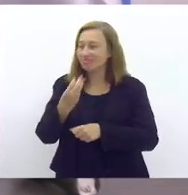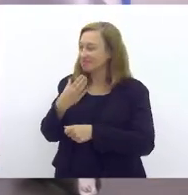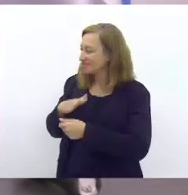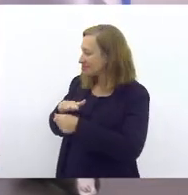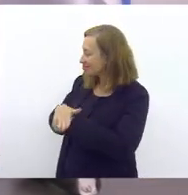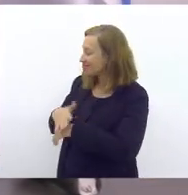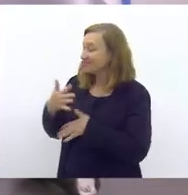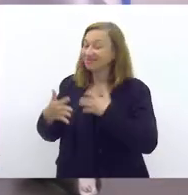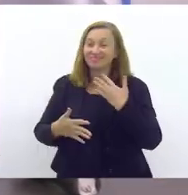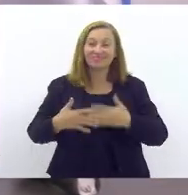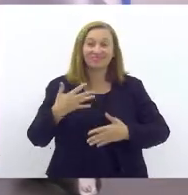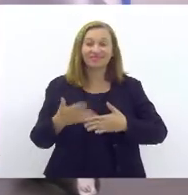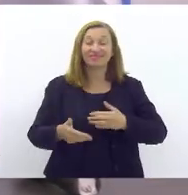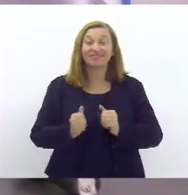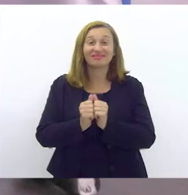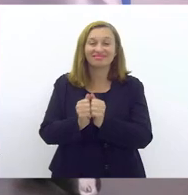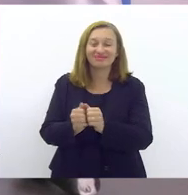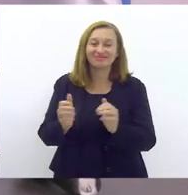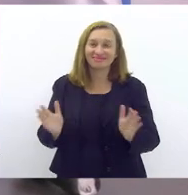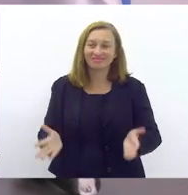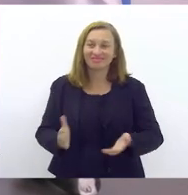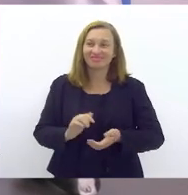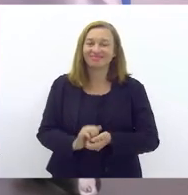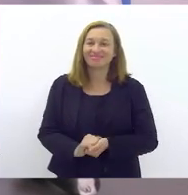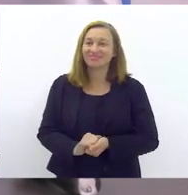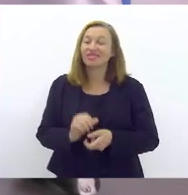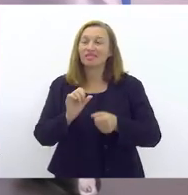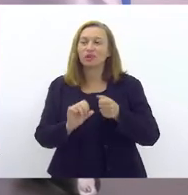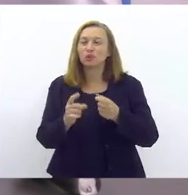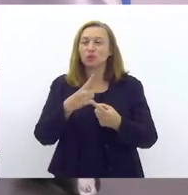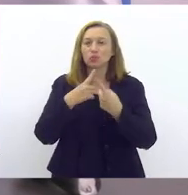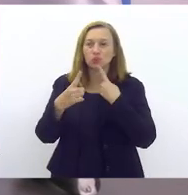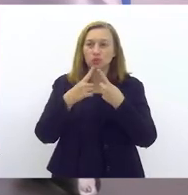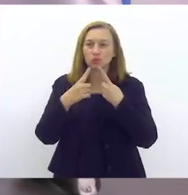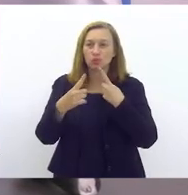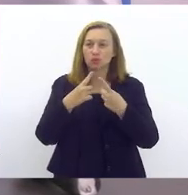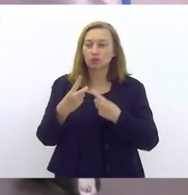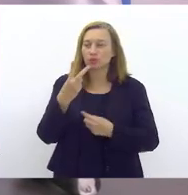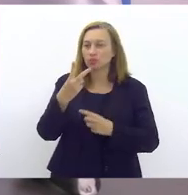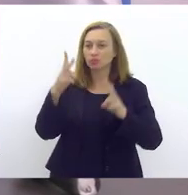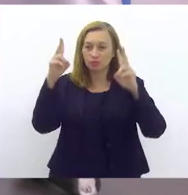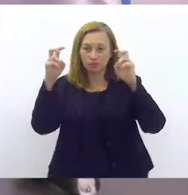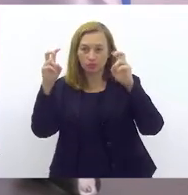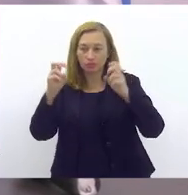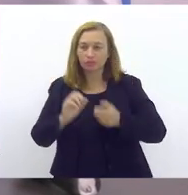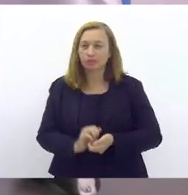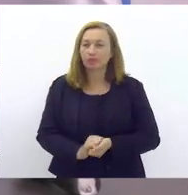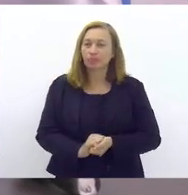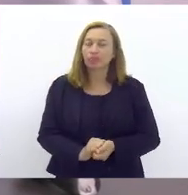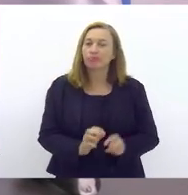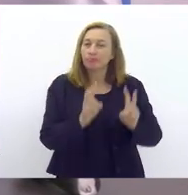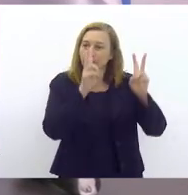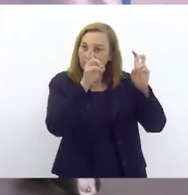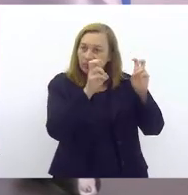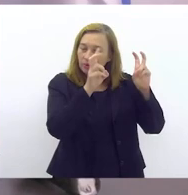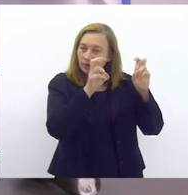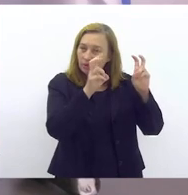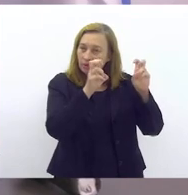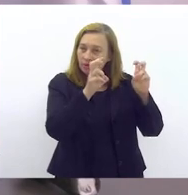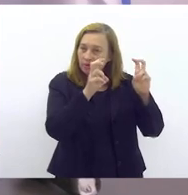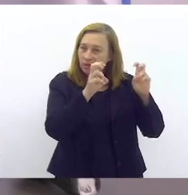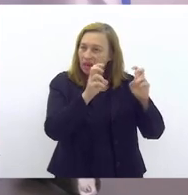Que alegria a gente estar junto aqui para fazermos um debate de dois temas. O tema das agentes de educação